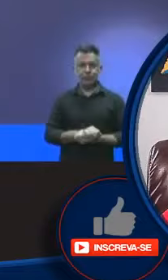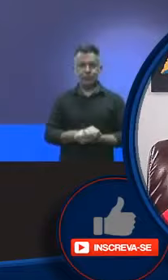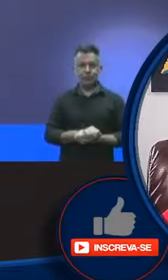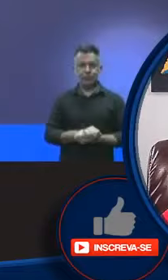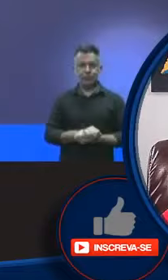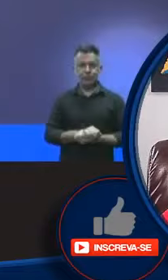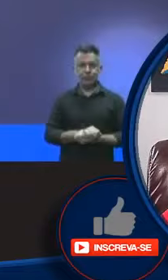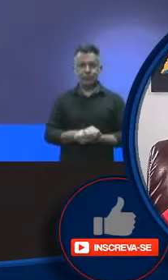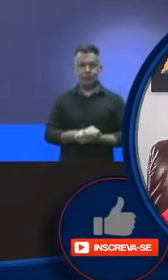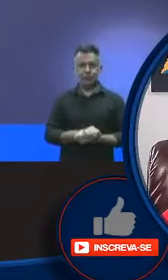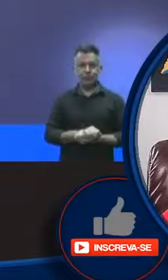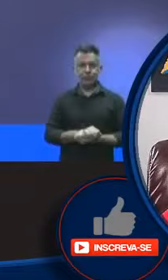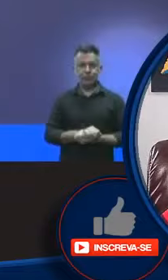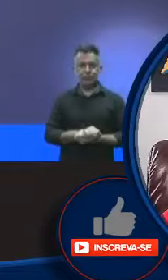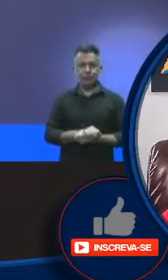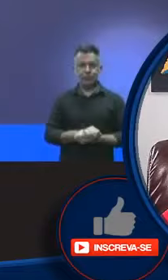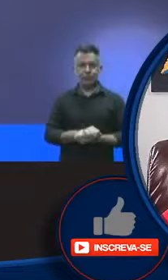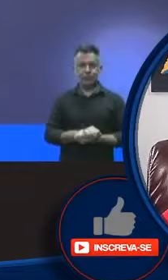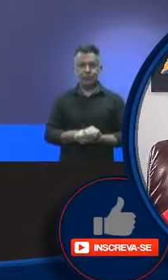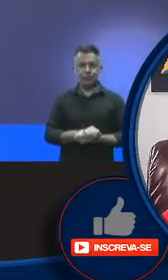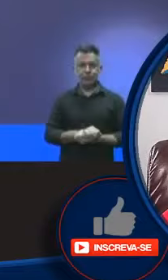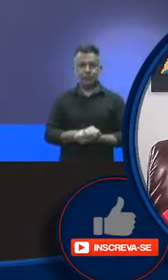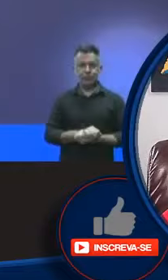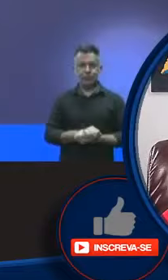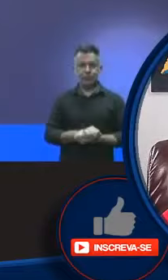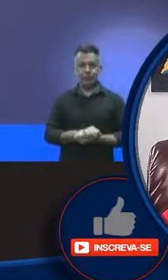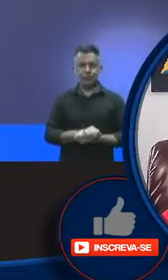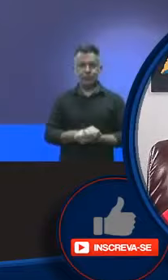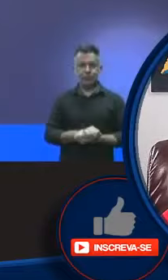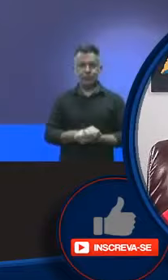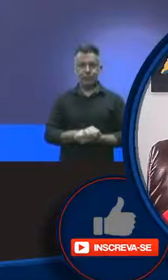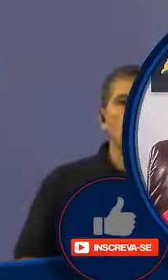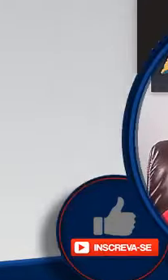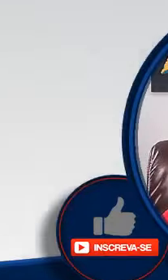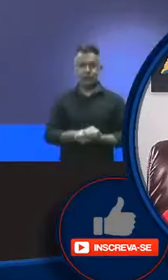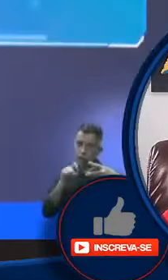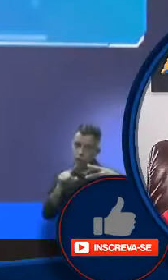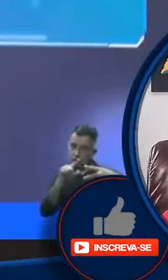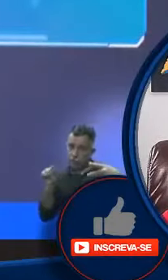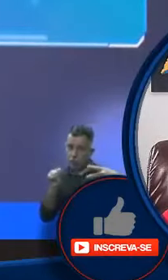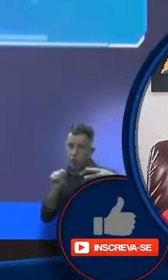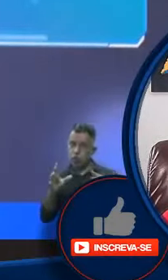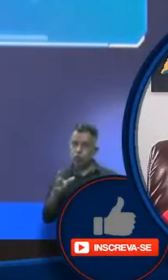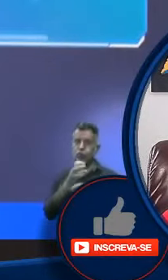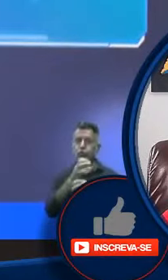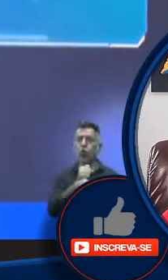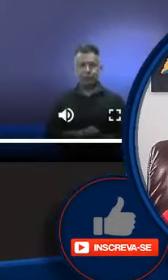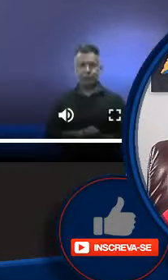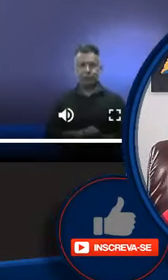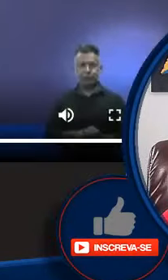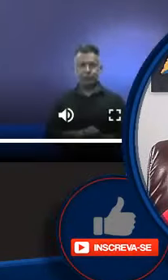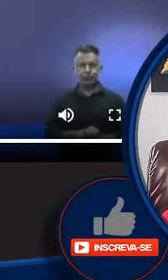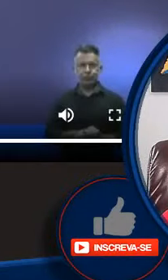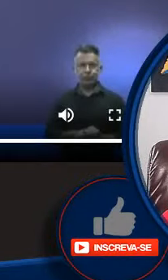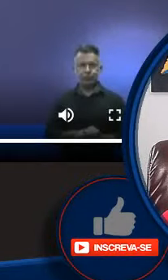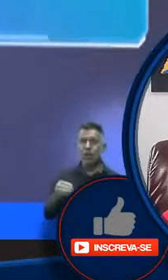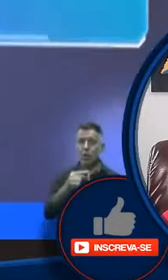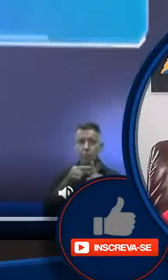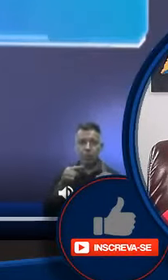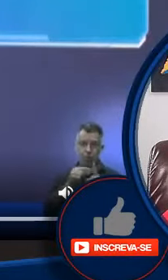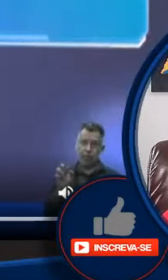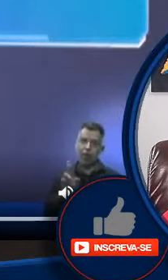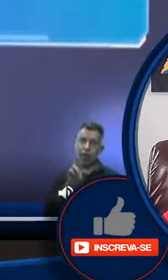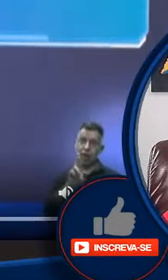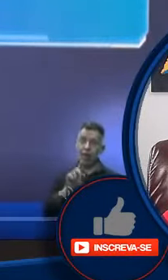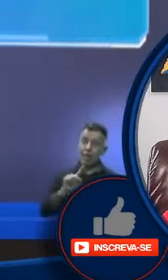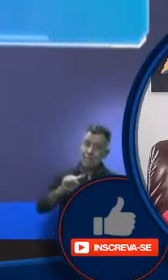consumidores em todo o Brasil. Nossos cartões Casas Bahia e Ponto somam um TPV mensal de 1 bilhão e meio de reais,